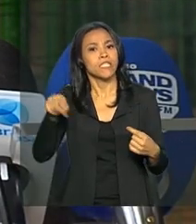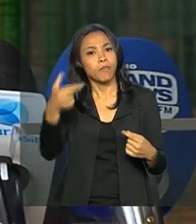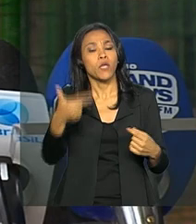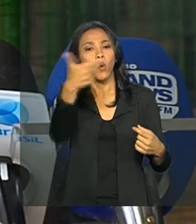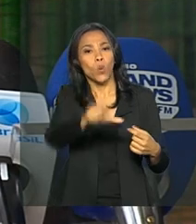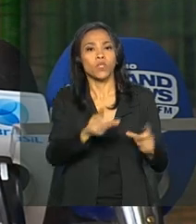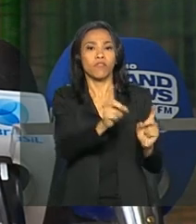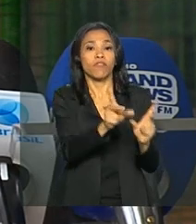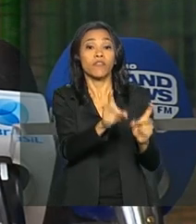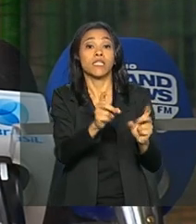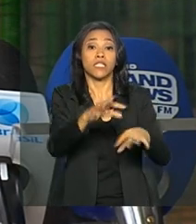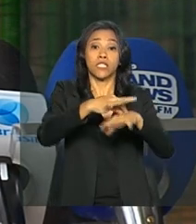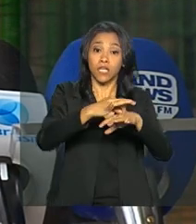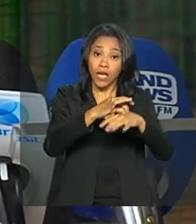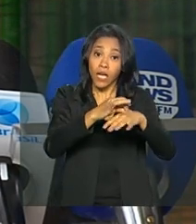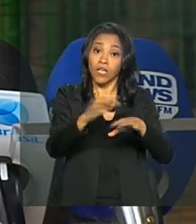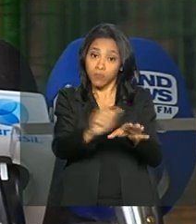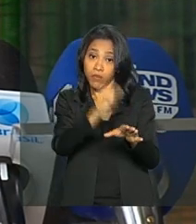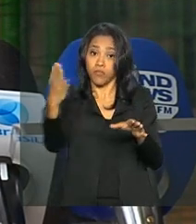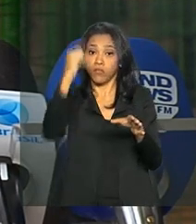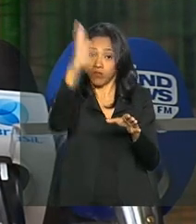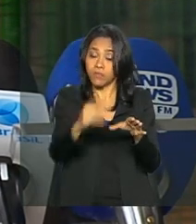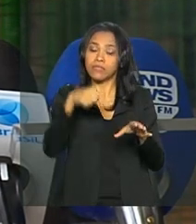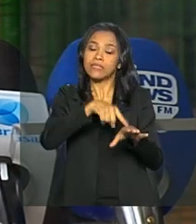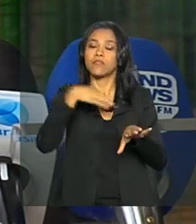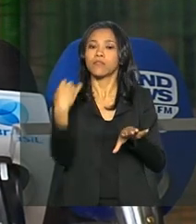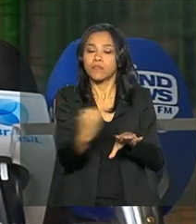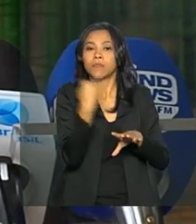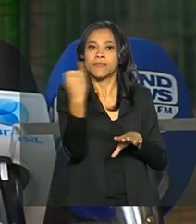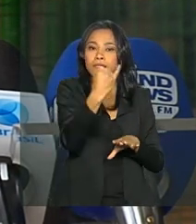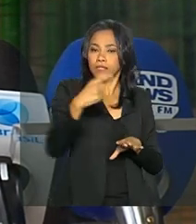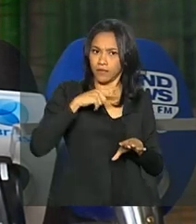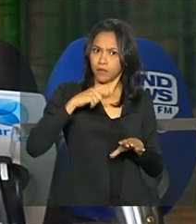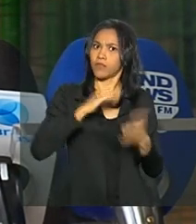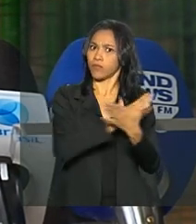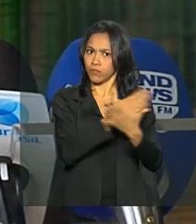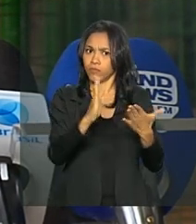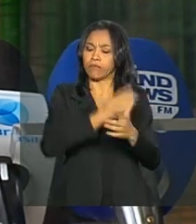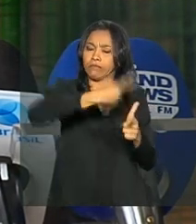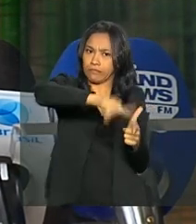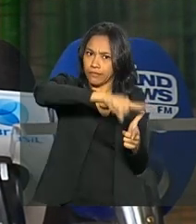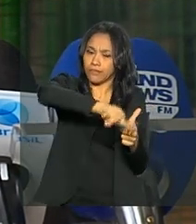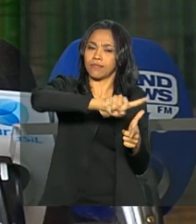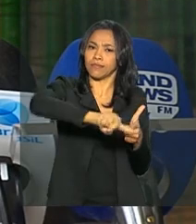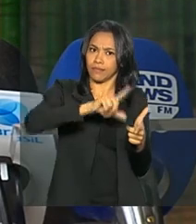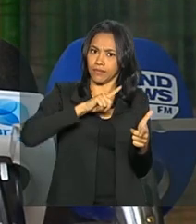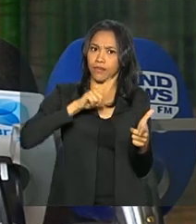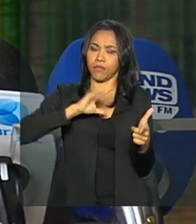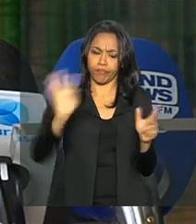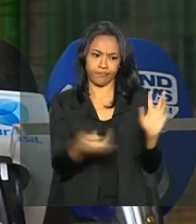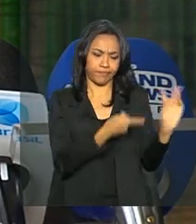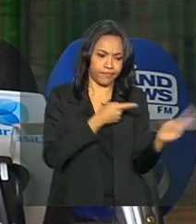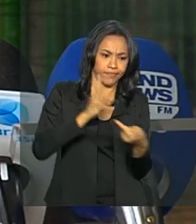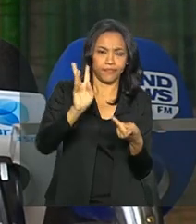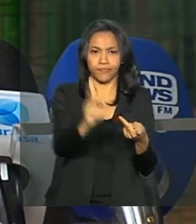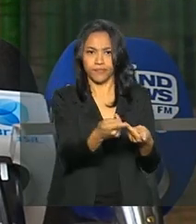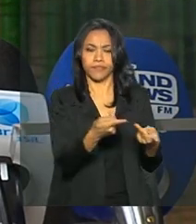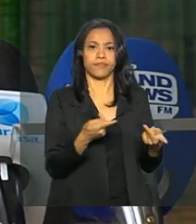carnes, que é um mercado importantíssimo para o nosso país e que temos alguns problemas aí acontecendo,